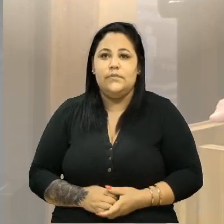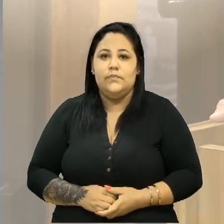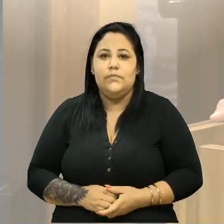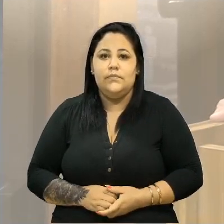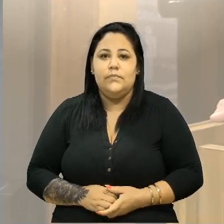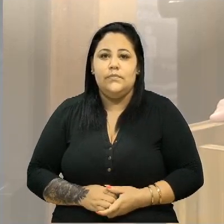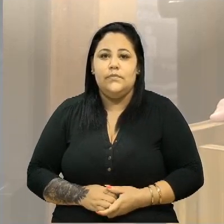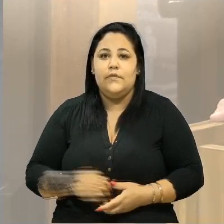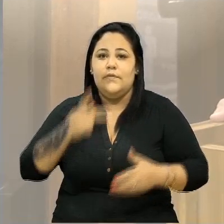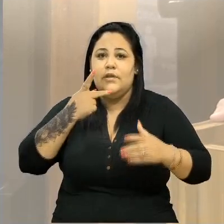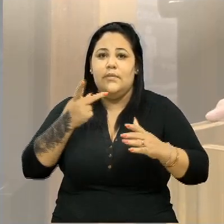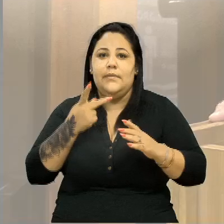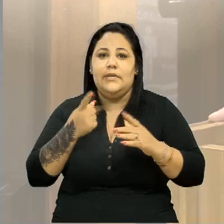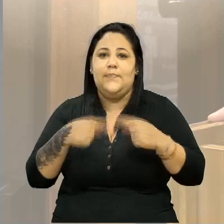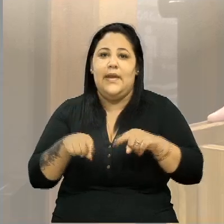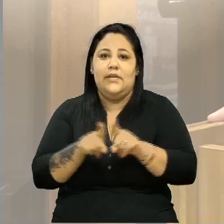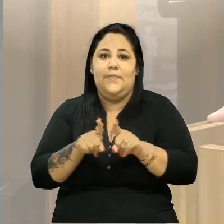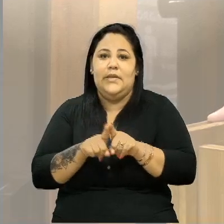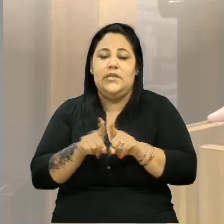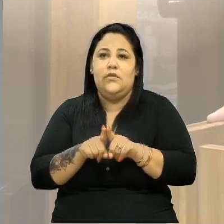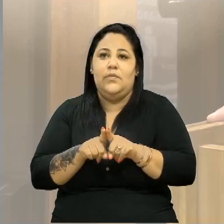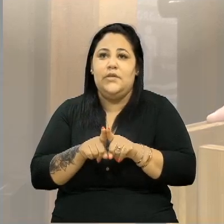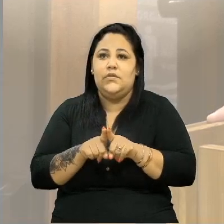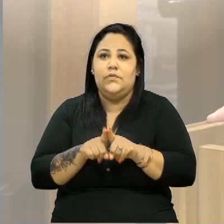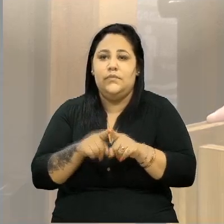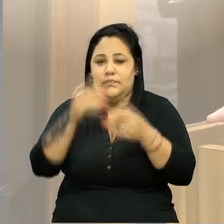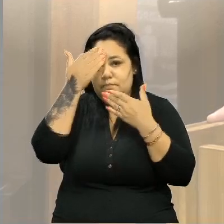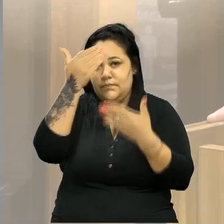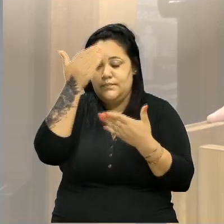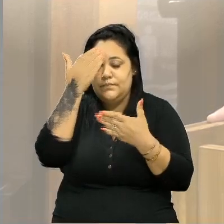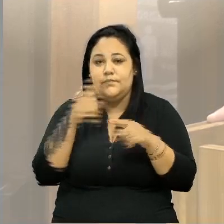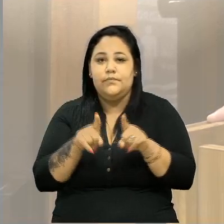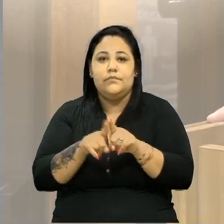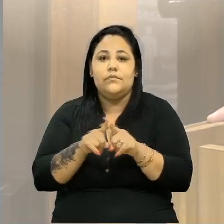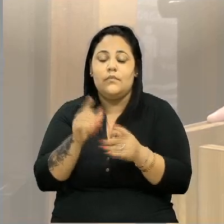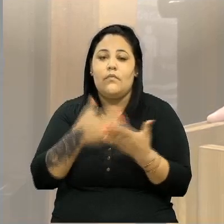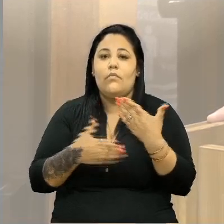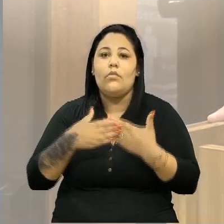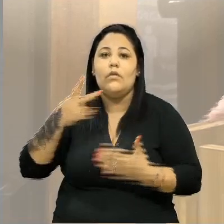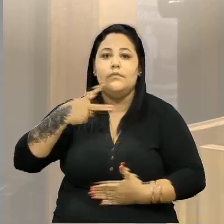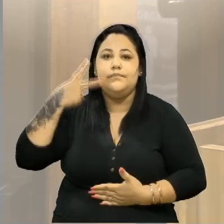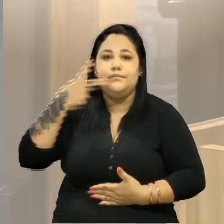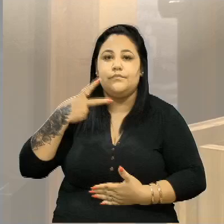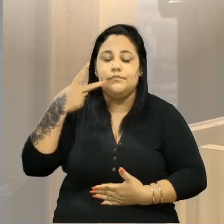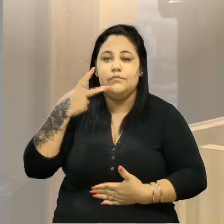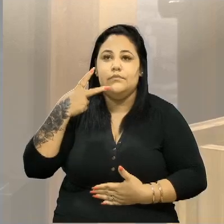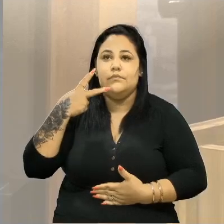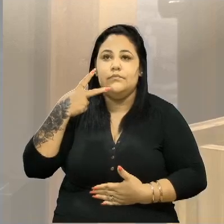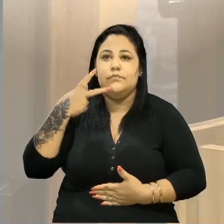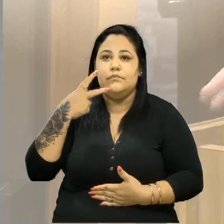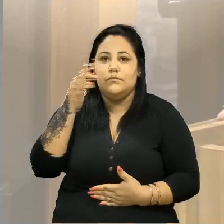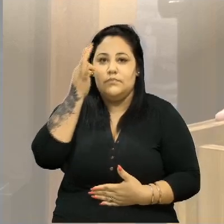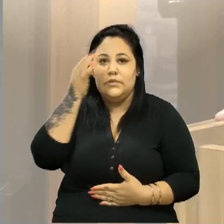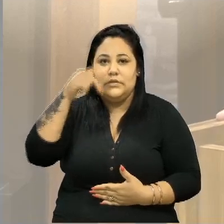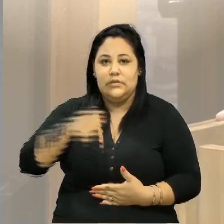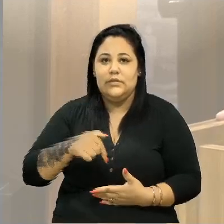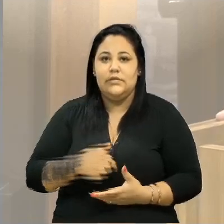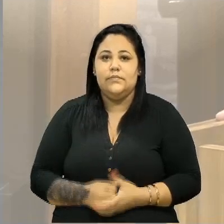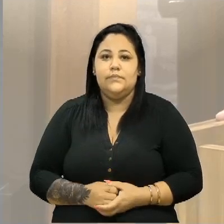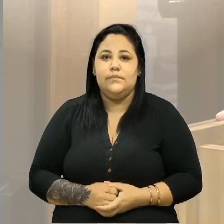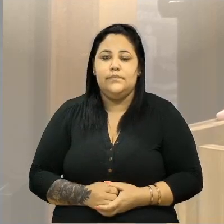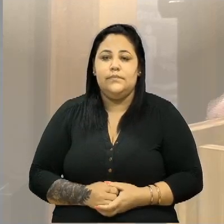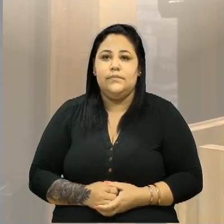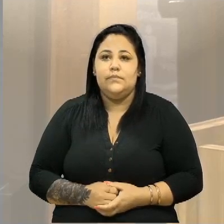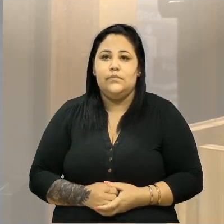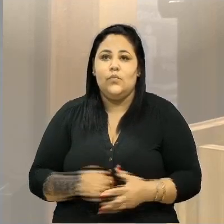algumas contas e agradecer a todos os vereadores que apesar de